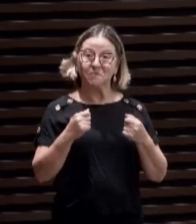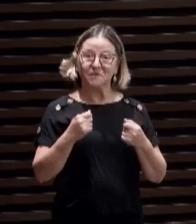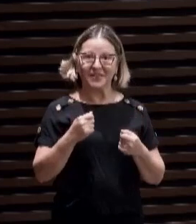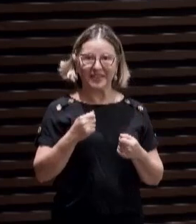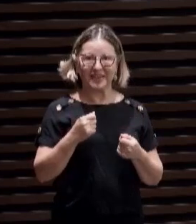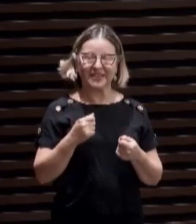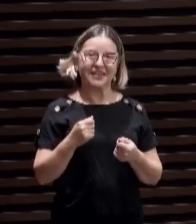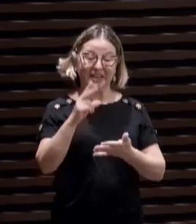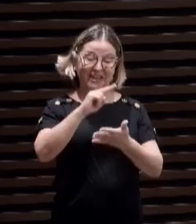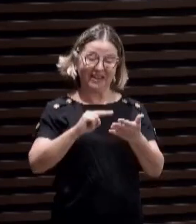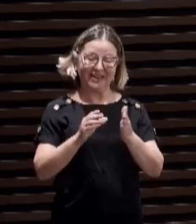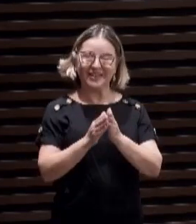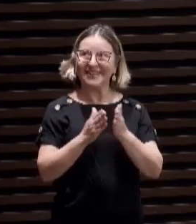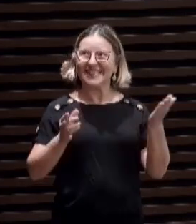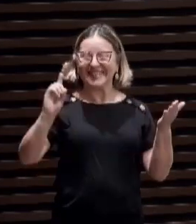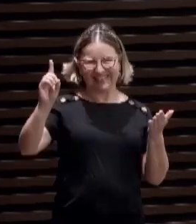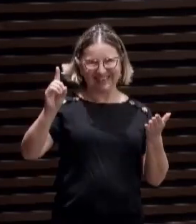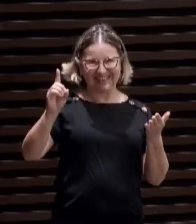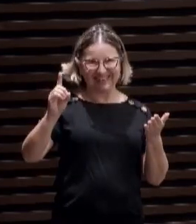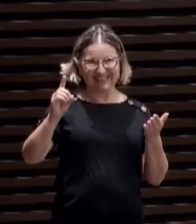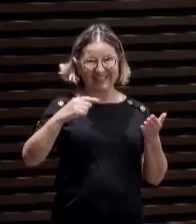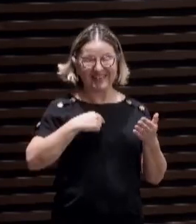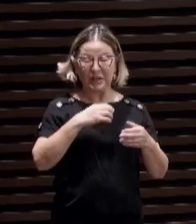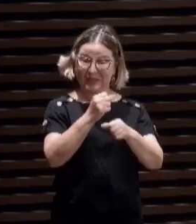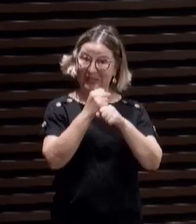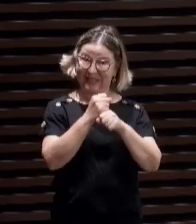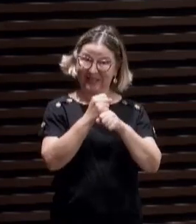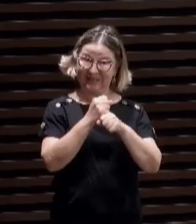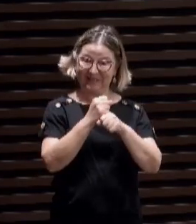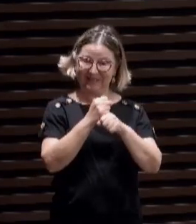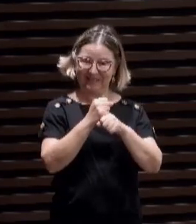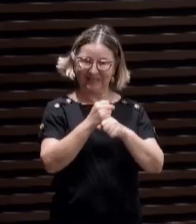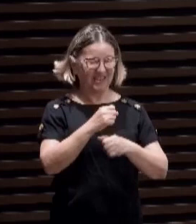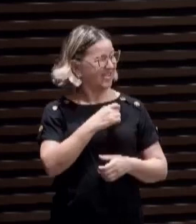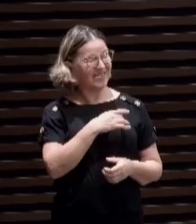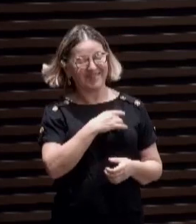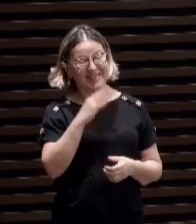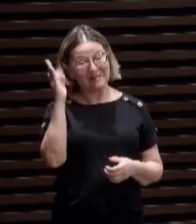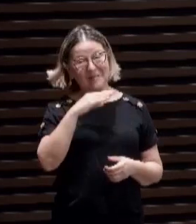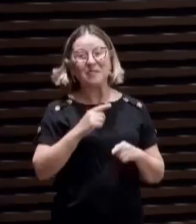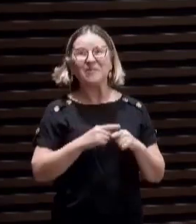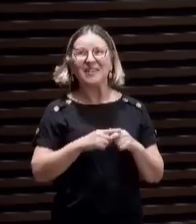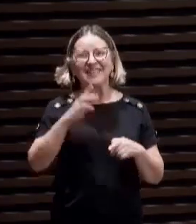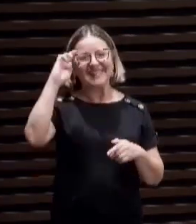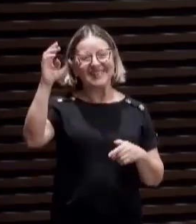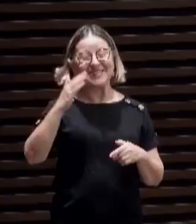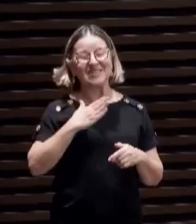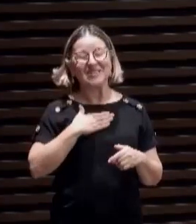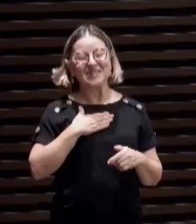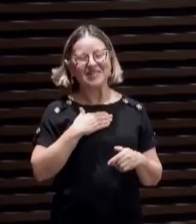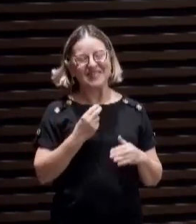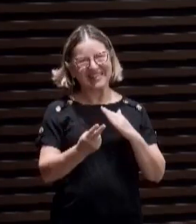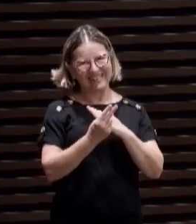seguro estou, não tenho temor do mal, pois eu estou guardado pelo Senhor. Não posso